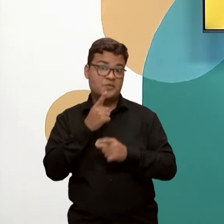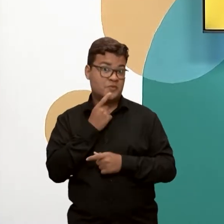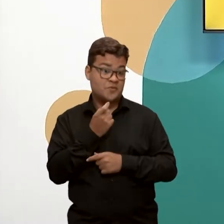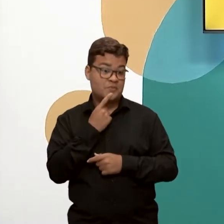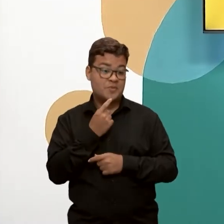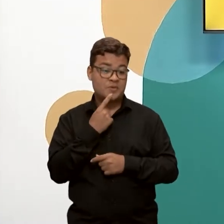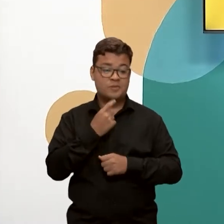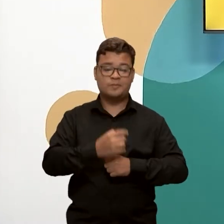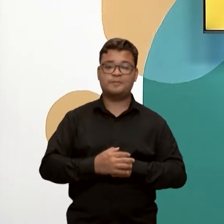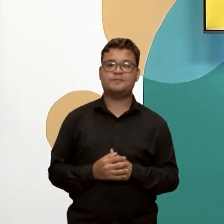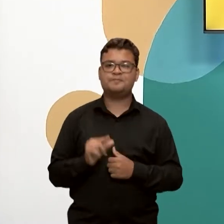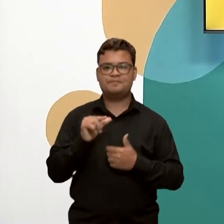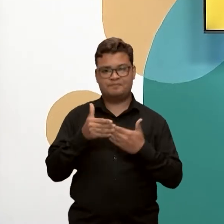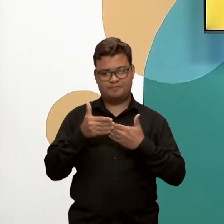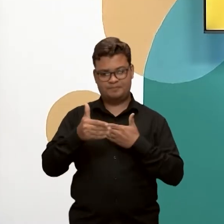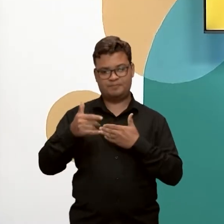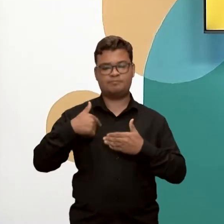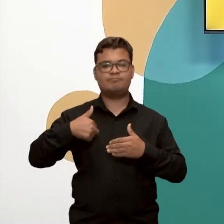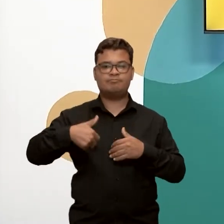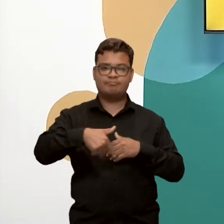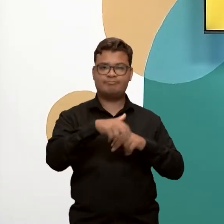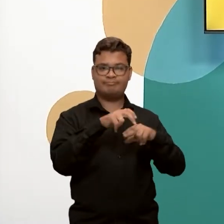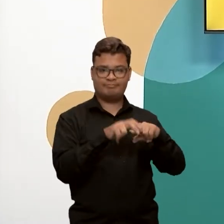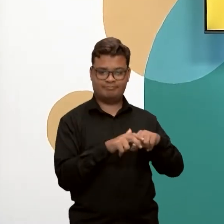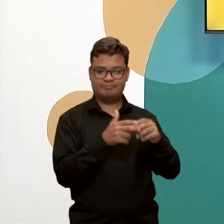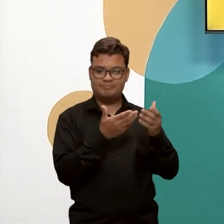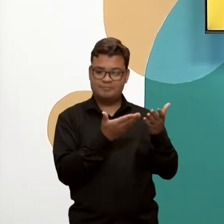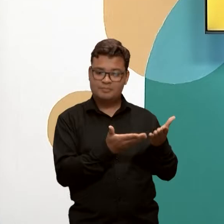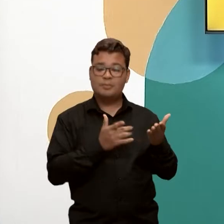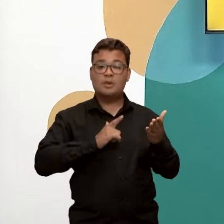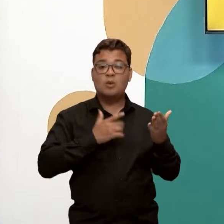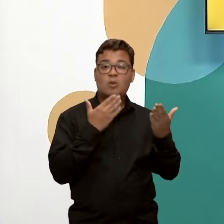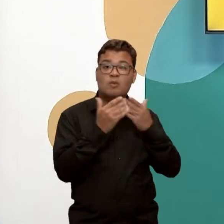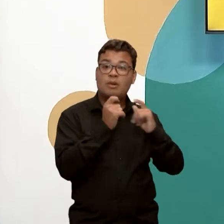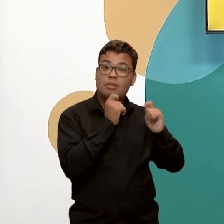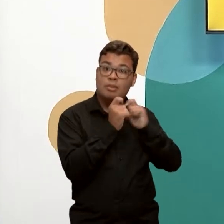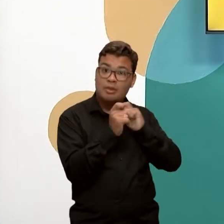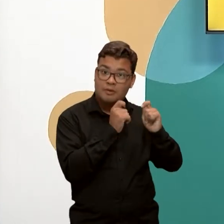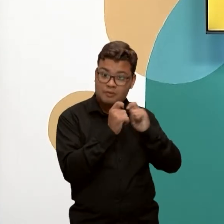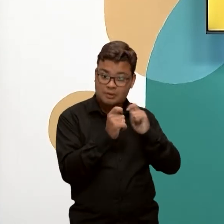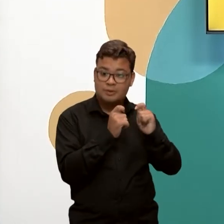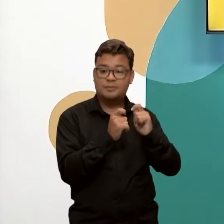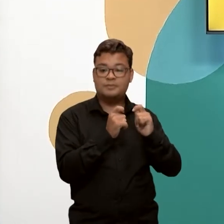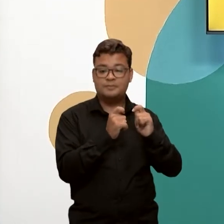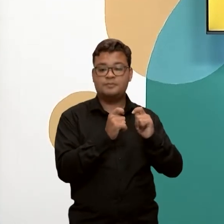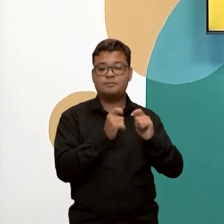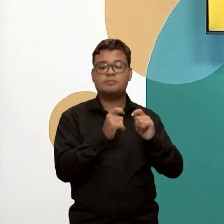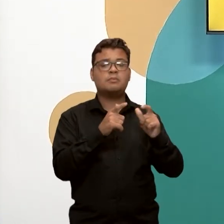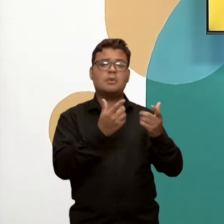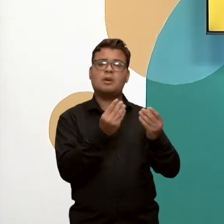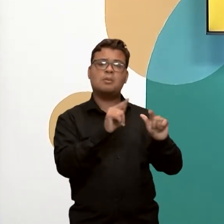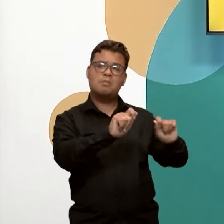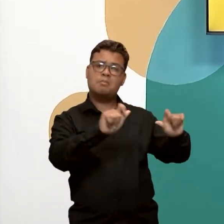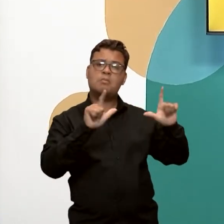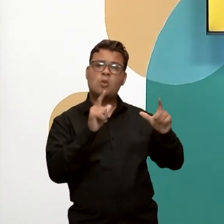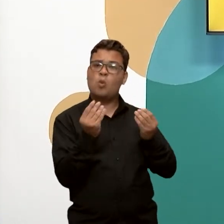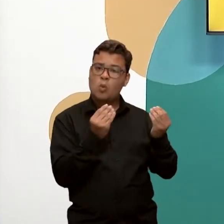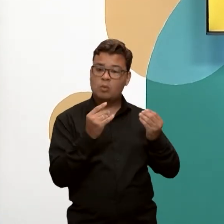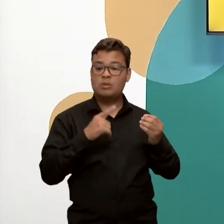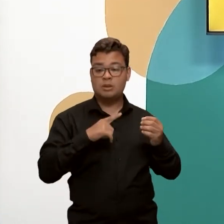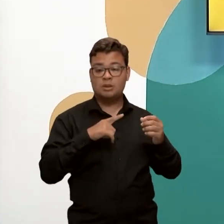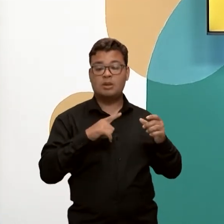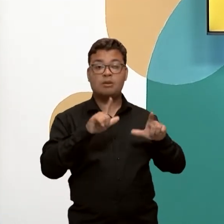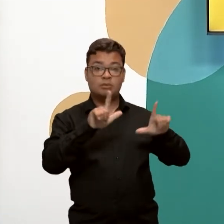vermelho. Daqui a pouco eu caminho pelo cenário, me sento para conversar com os nossos entrevistados, que aparecem em